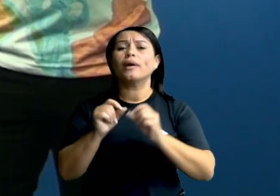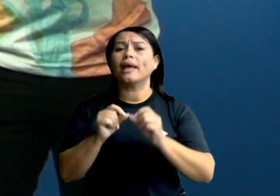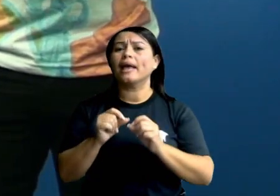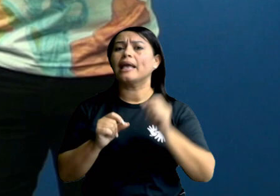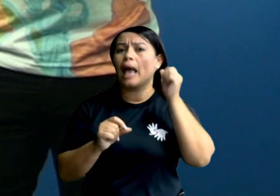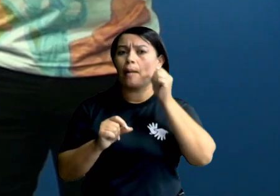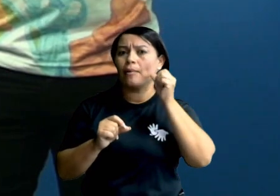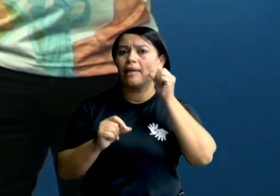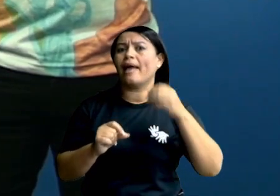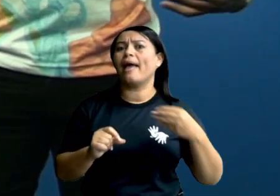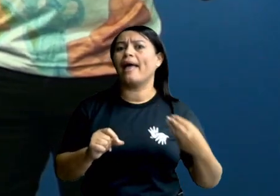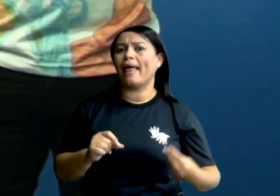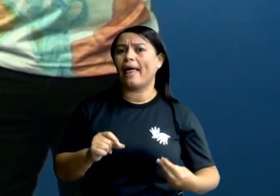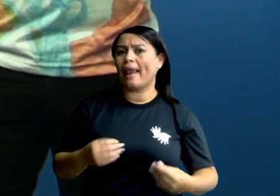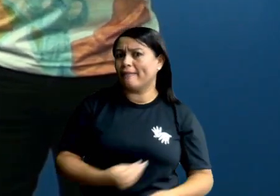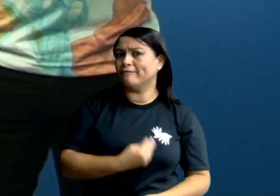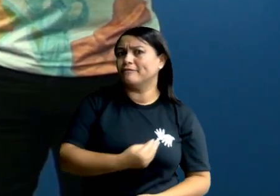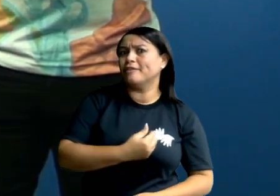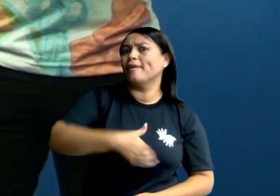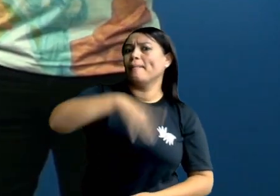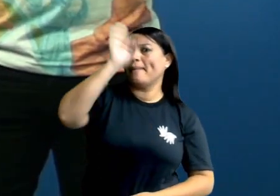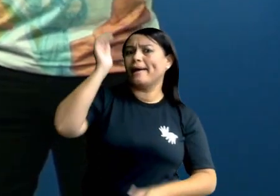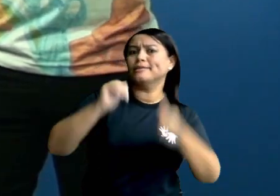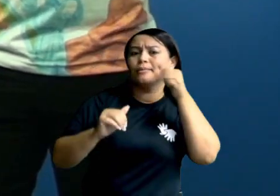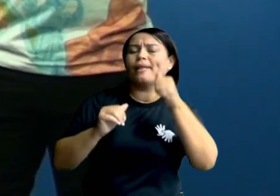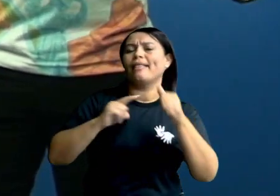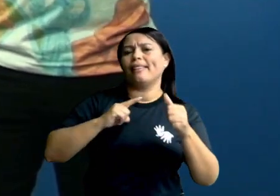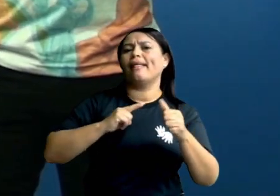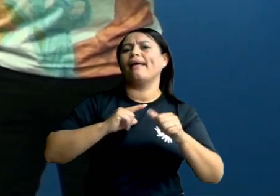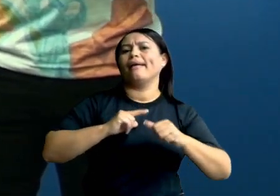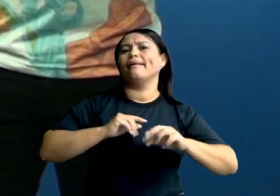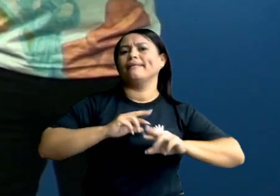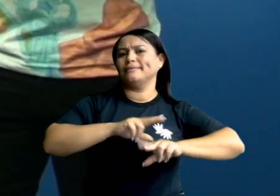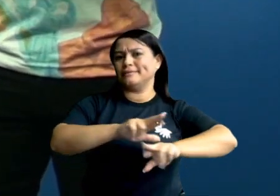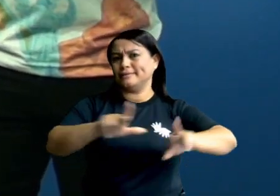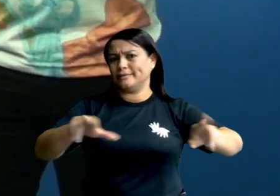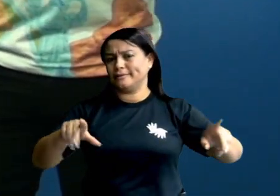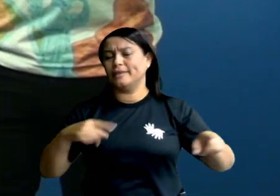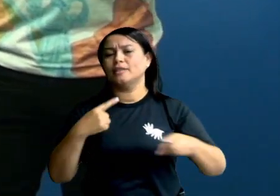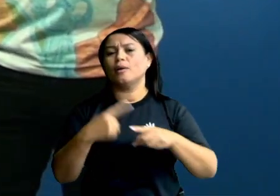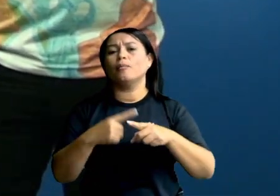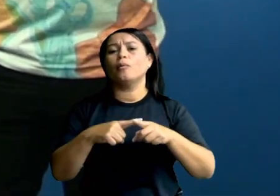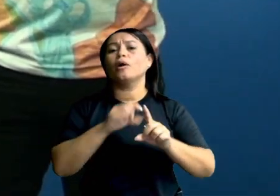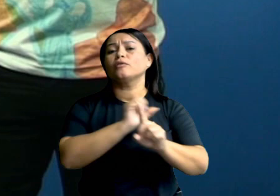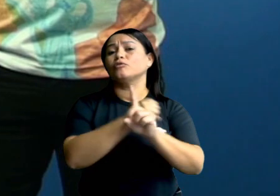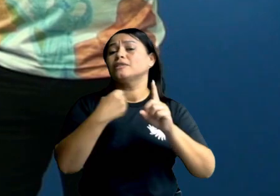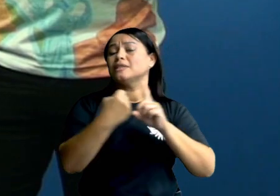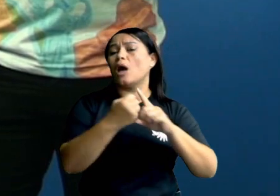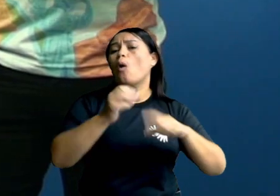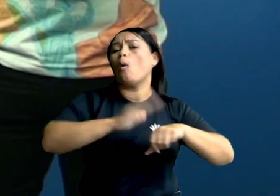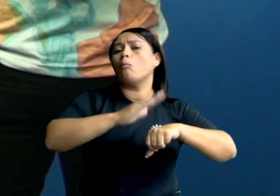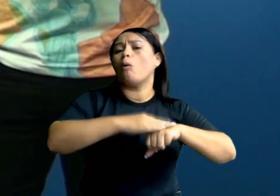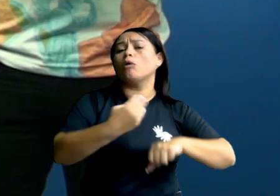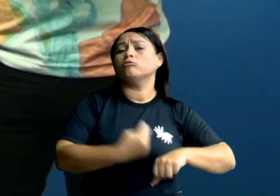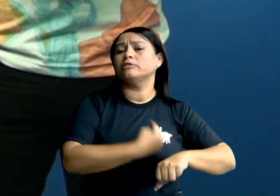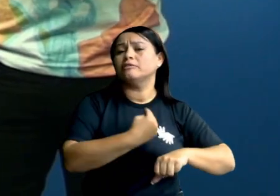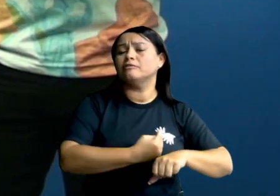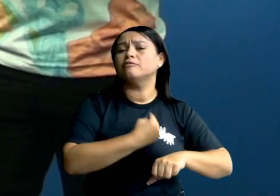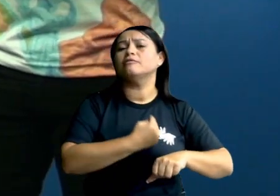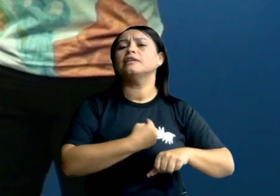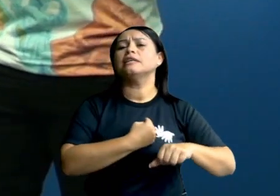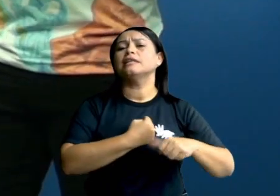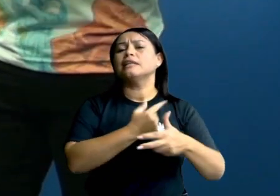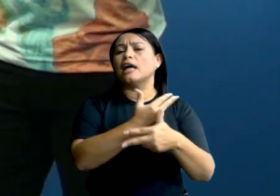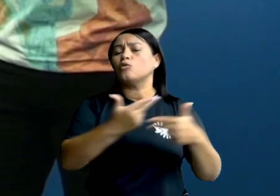mulher é maior do que a do homem, e isso tem várias razões, sobretudo econômicas, sociais, né? O modo de vida, os hábitos